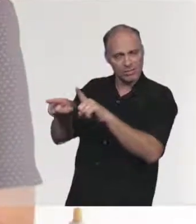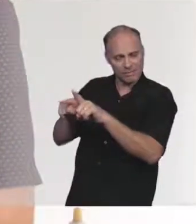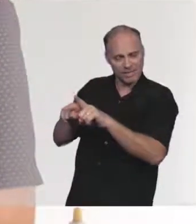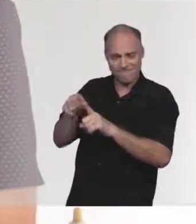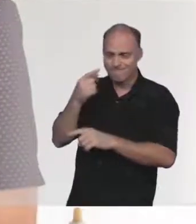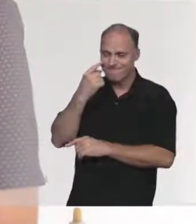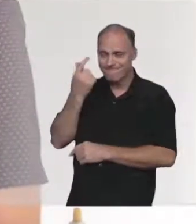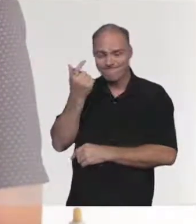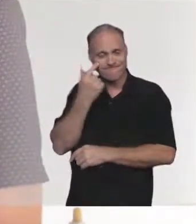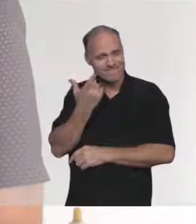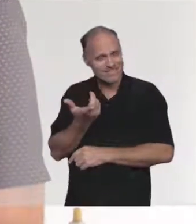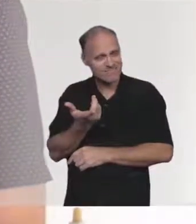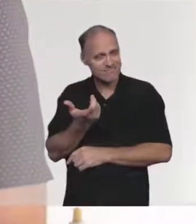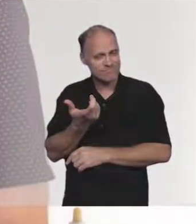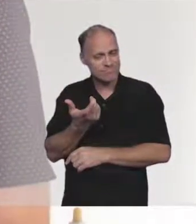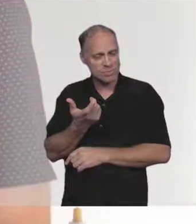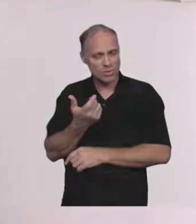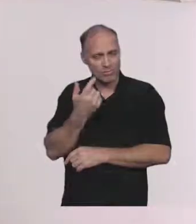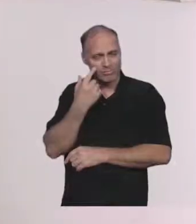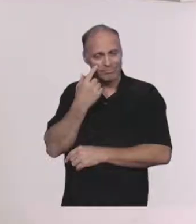dá conta, né?